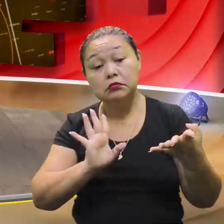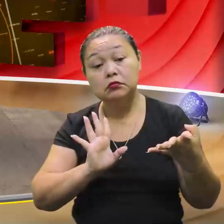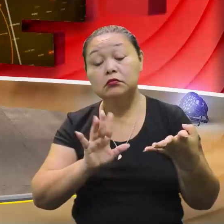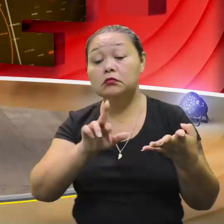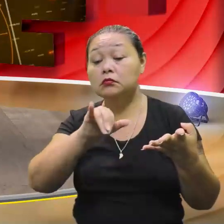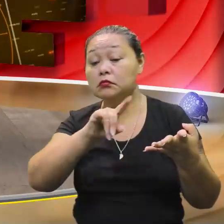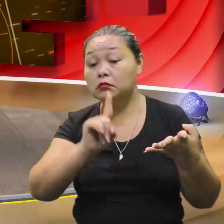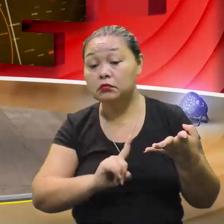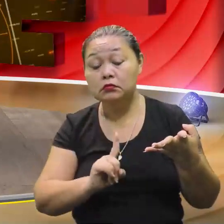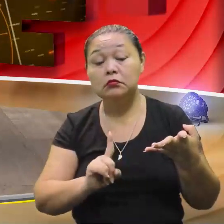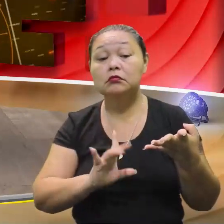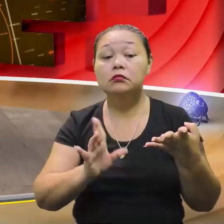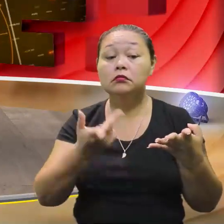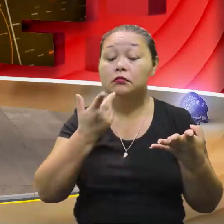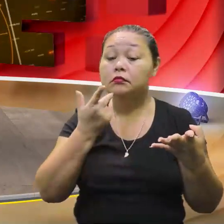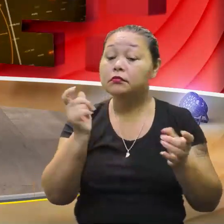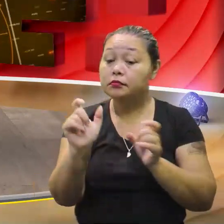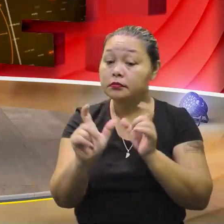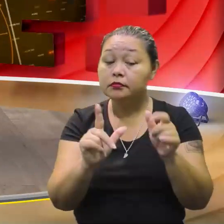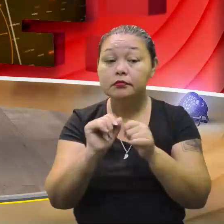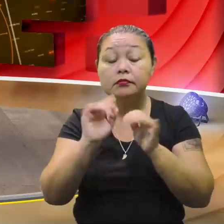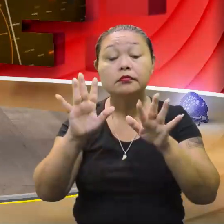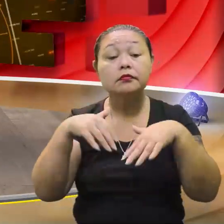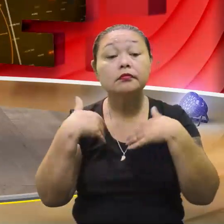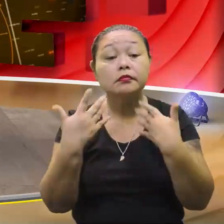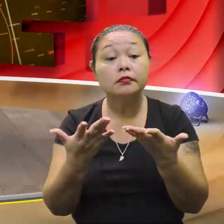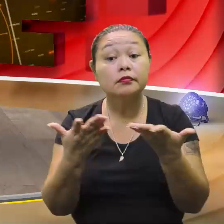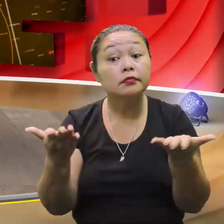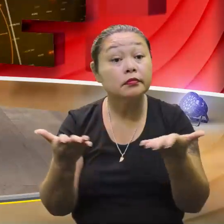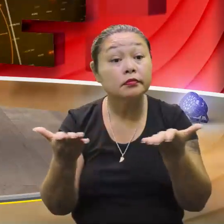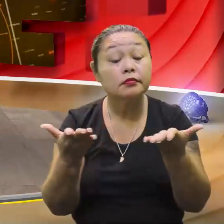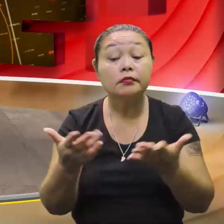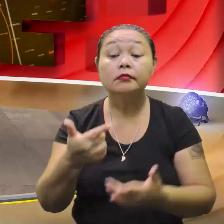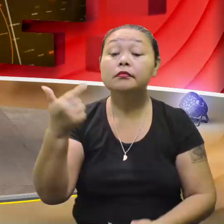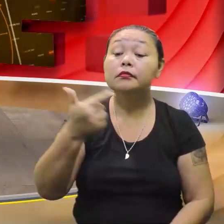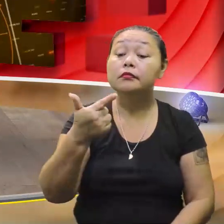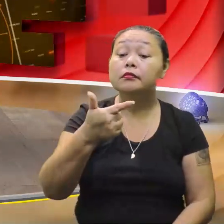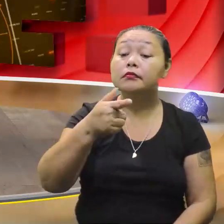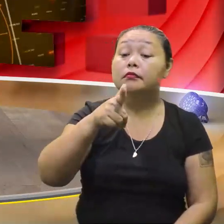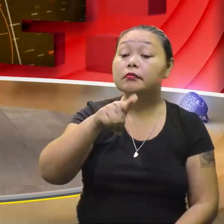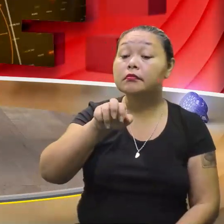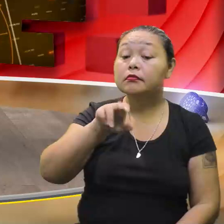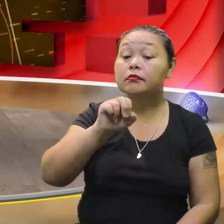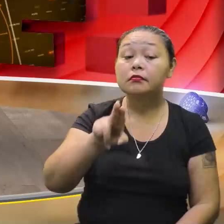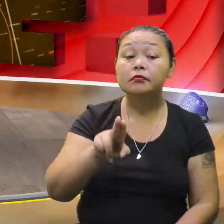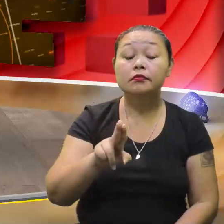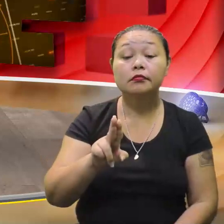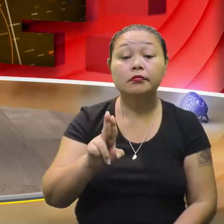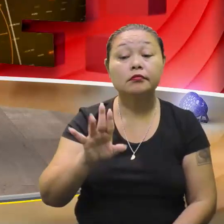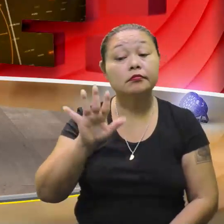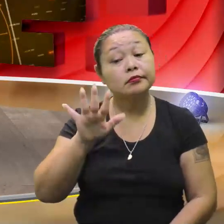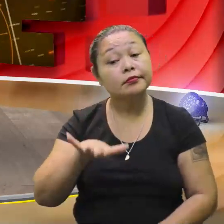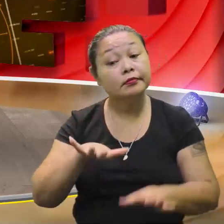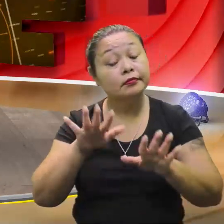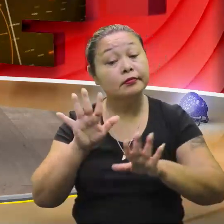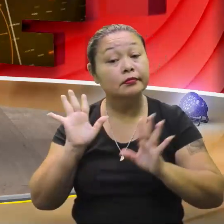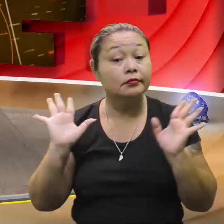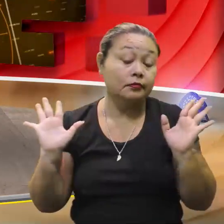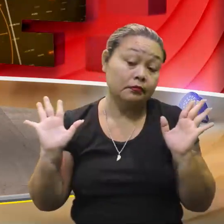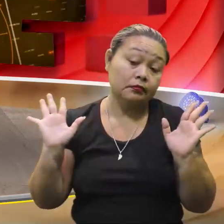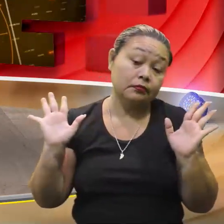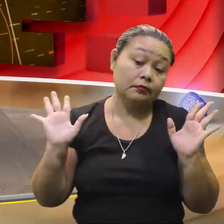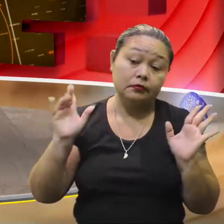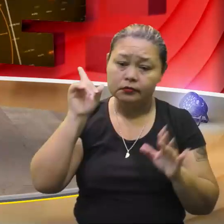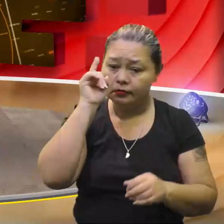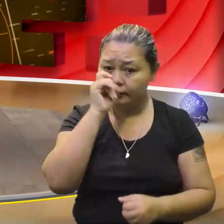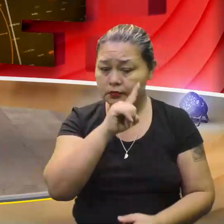raiz, né? Tem várias maneiras de gente dizer aí. E aí? E é de segundo grau? Eu acho que... Peraí, não.